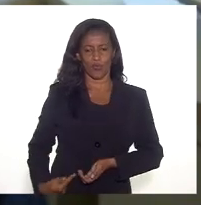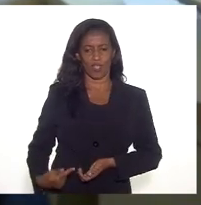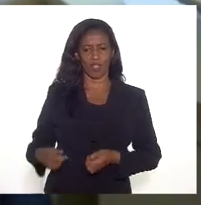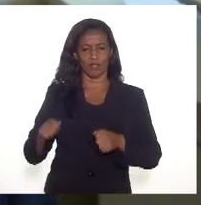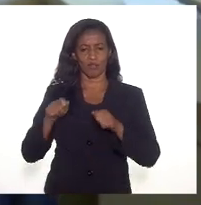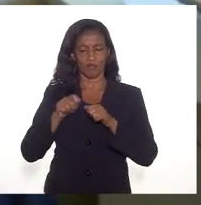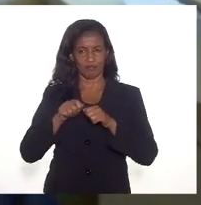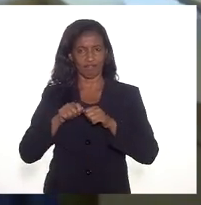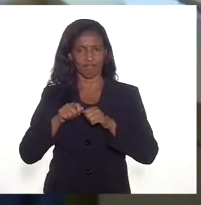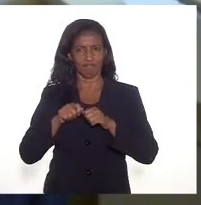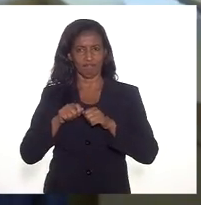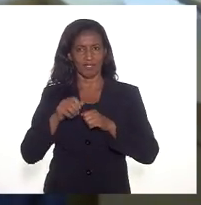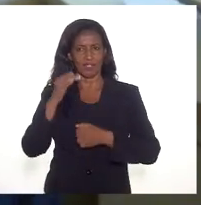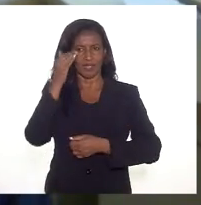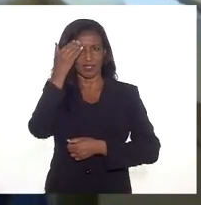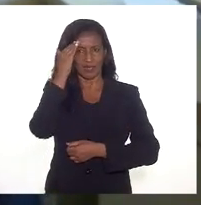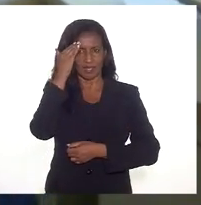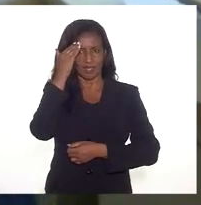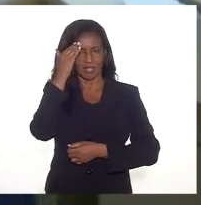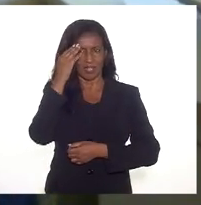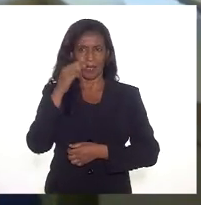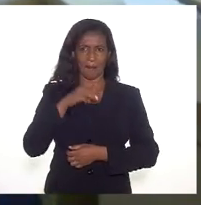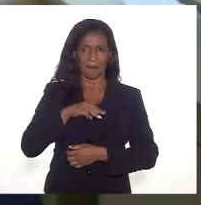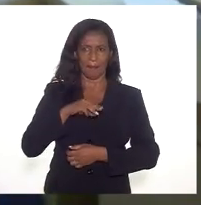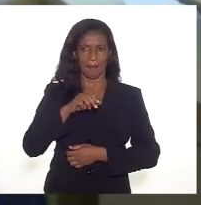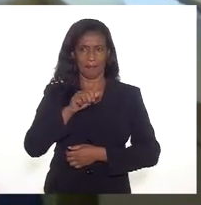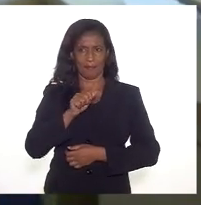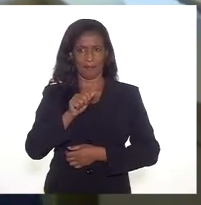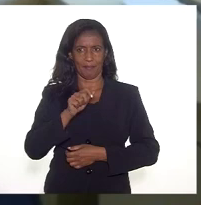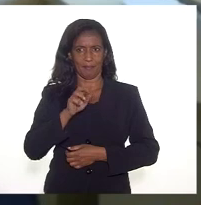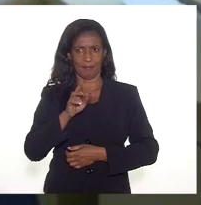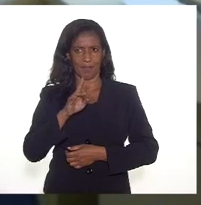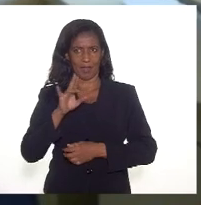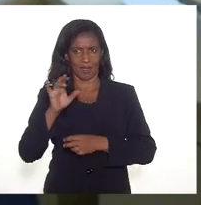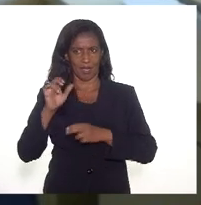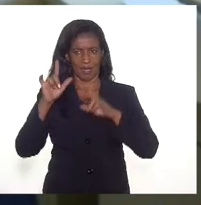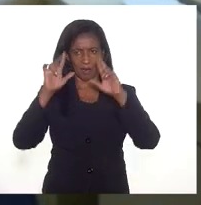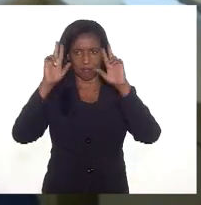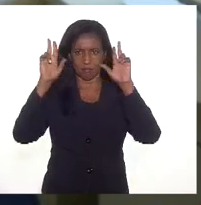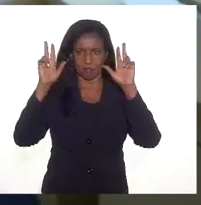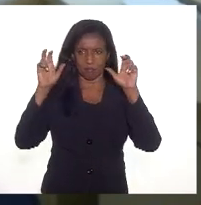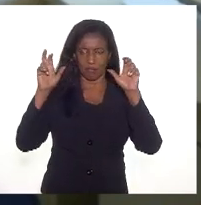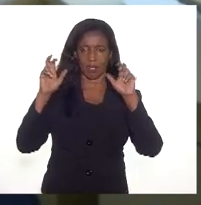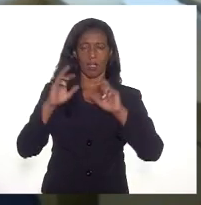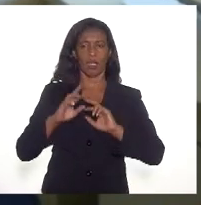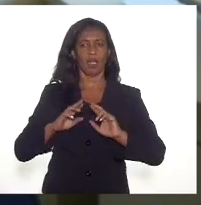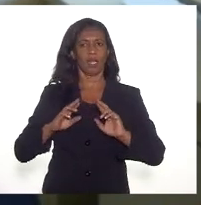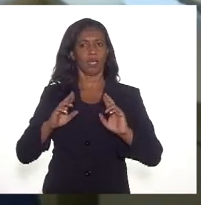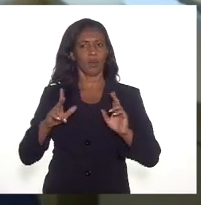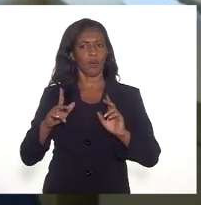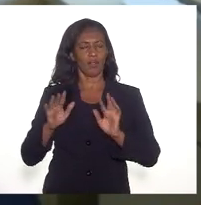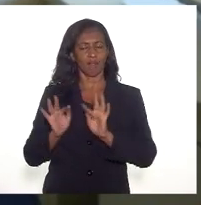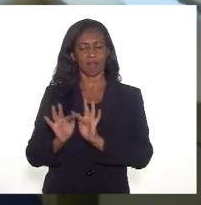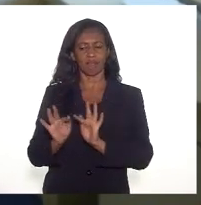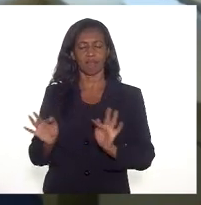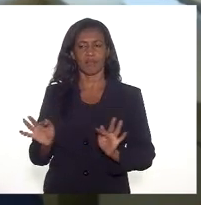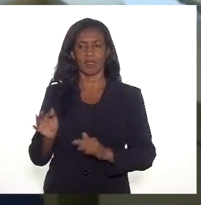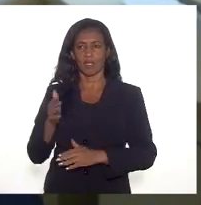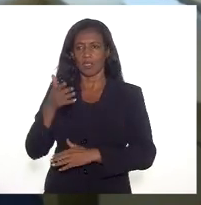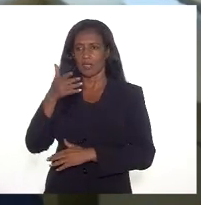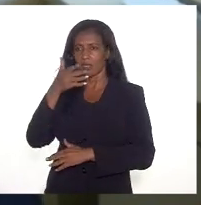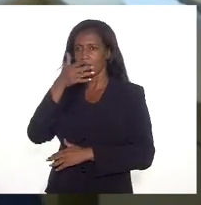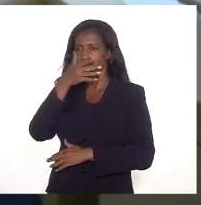essa matéria. Porque não é apenas salvar